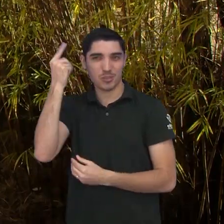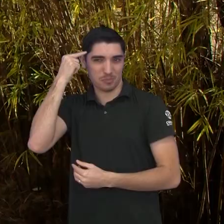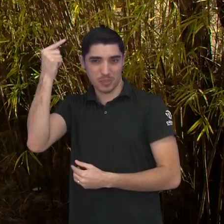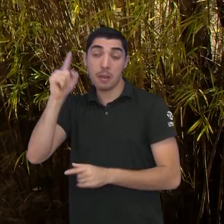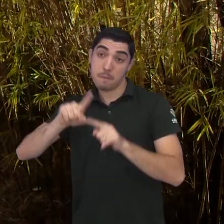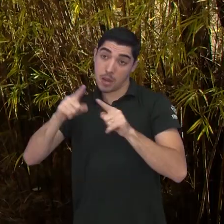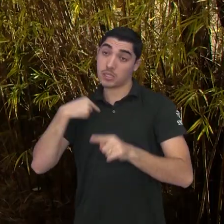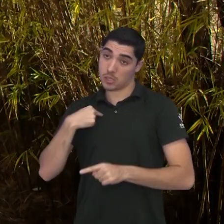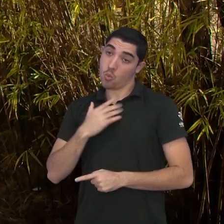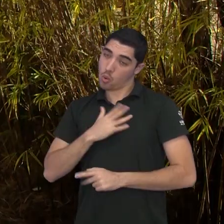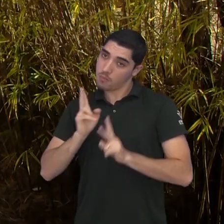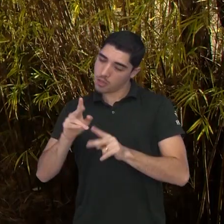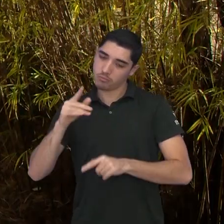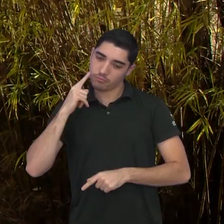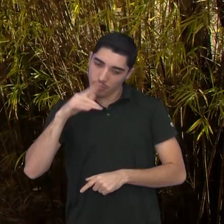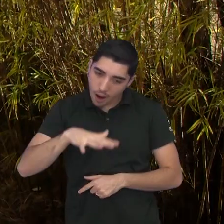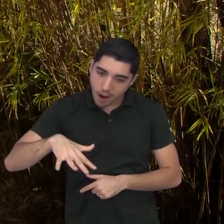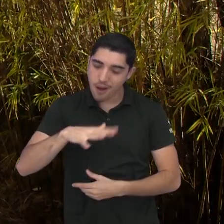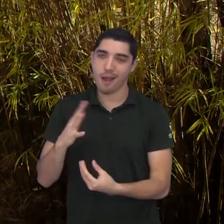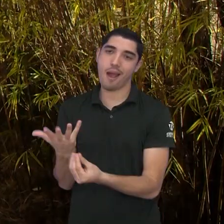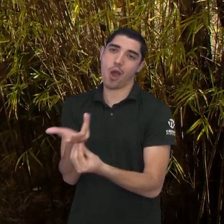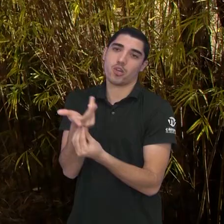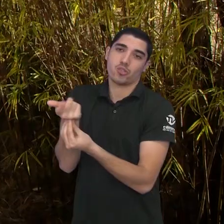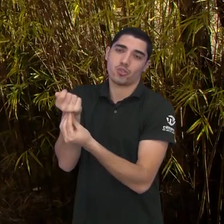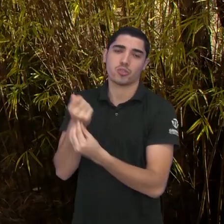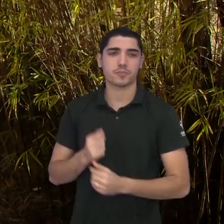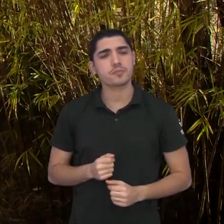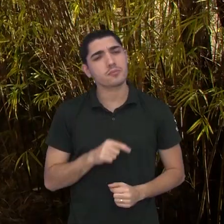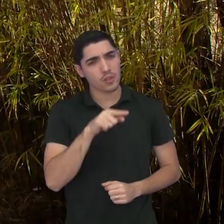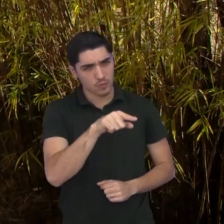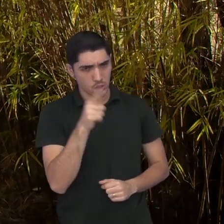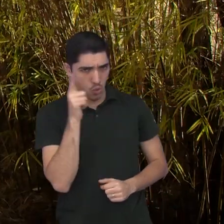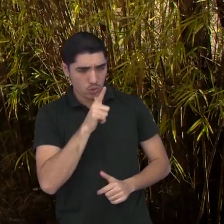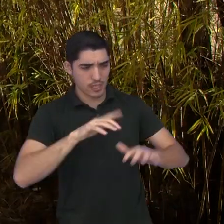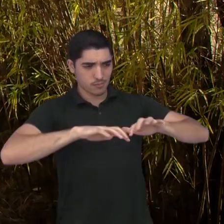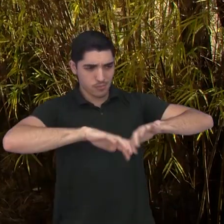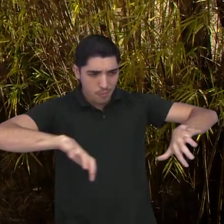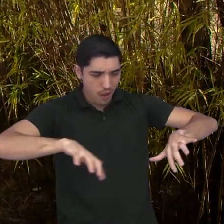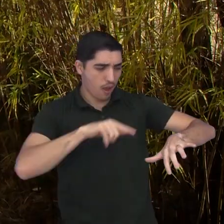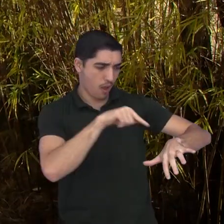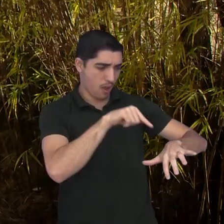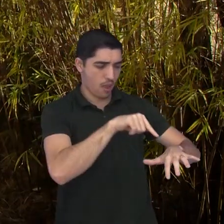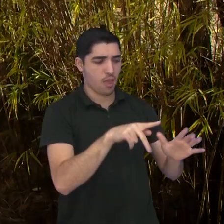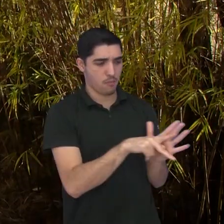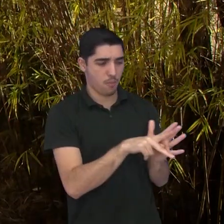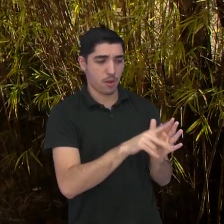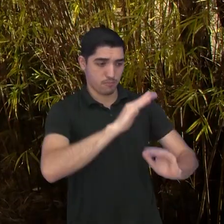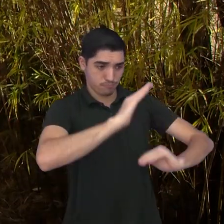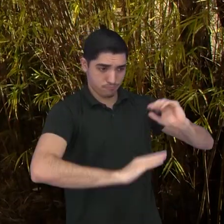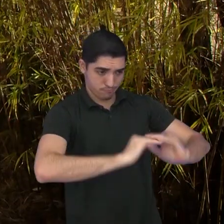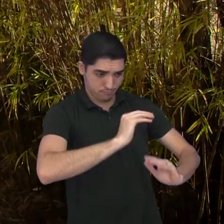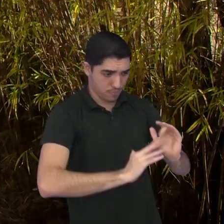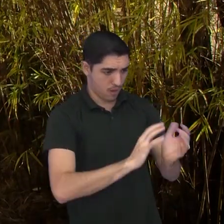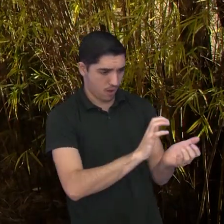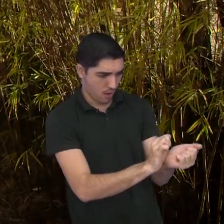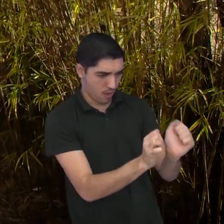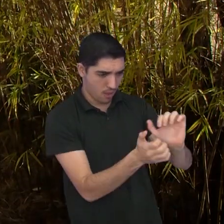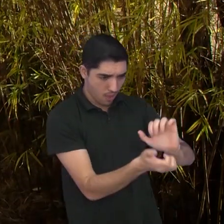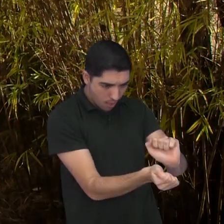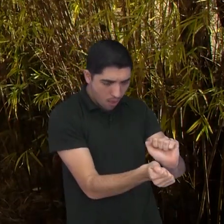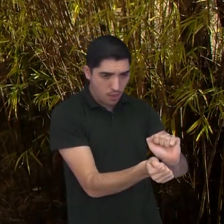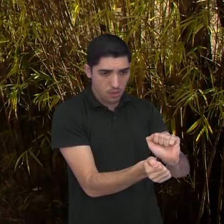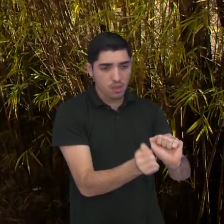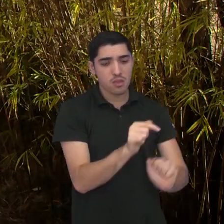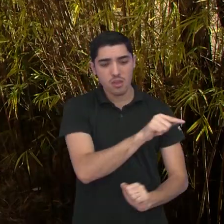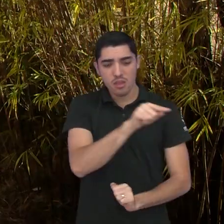ele sempre está direcionado mais à parte artística mesmo. Você consegue diferenciar o que é artesanal, o que é